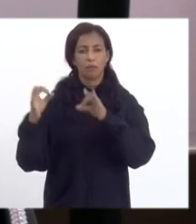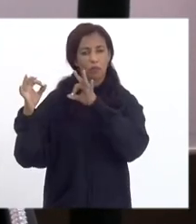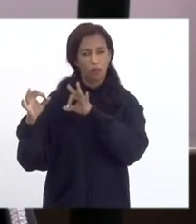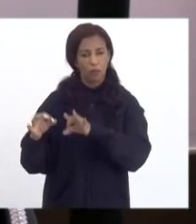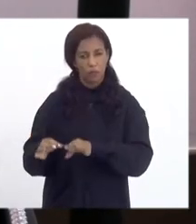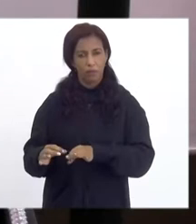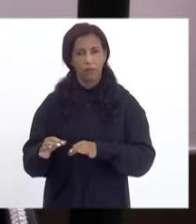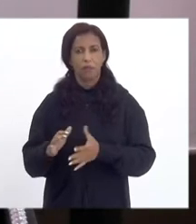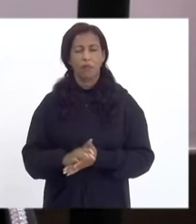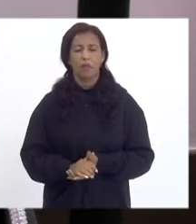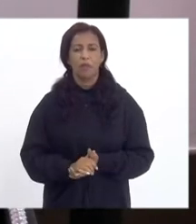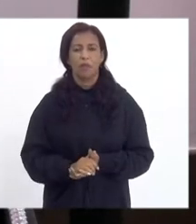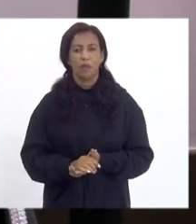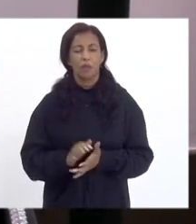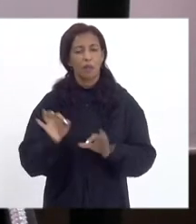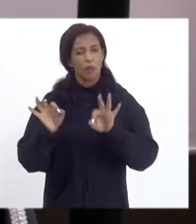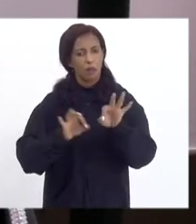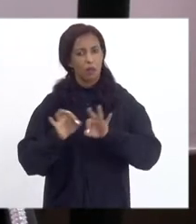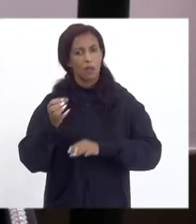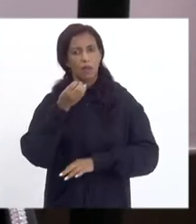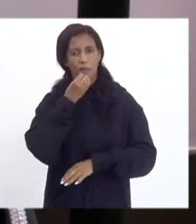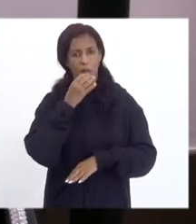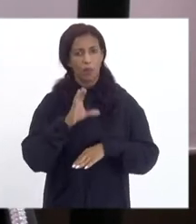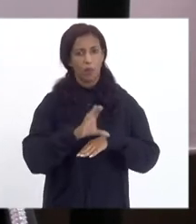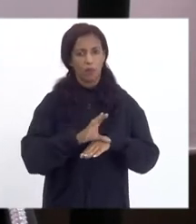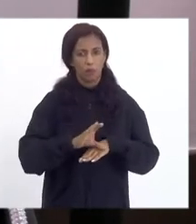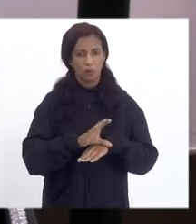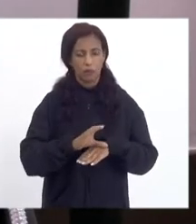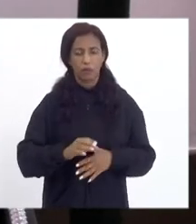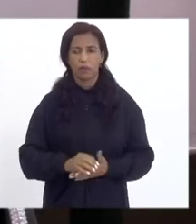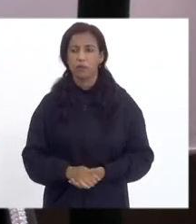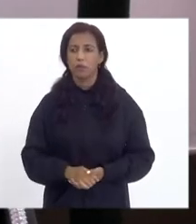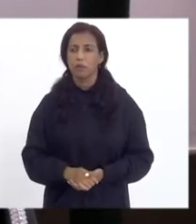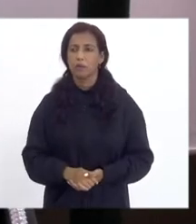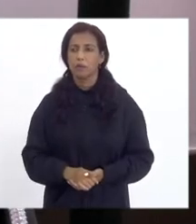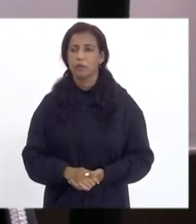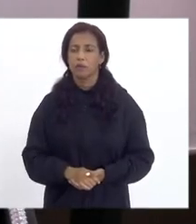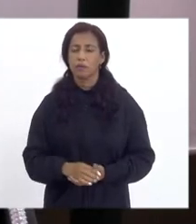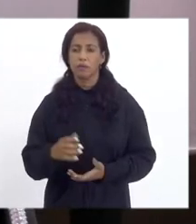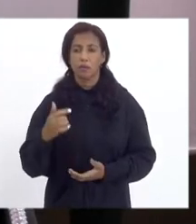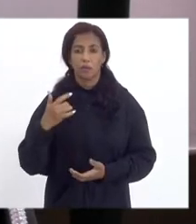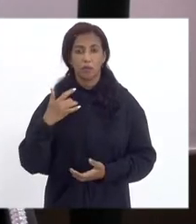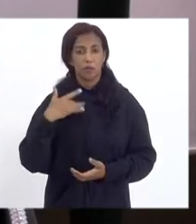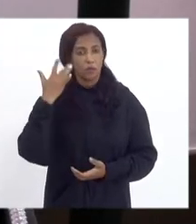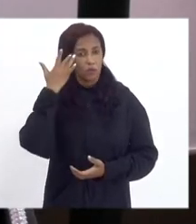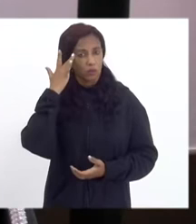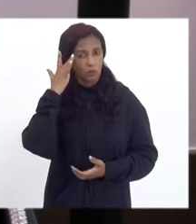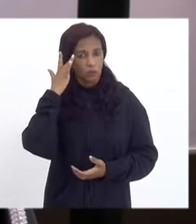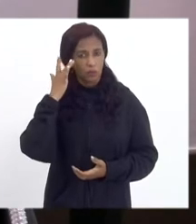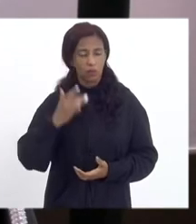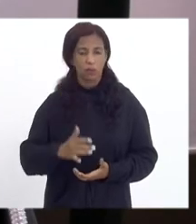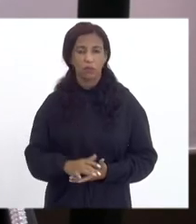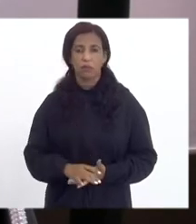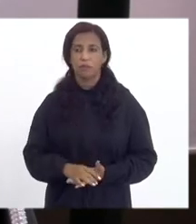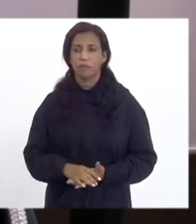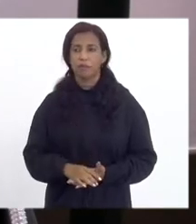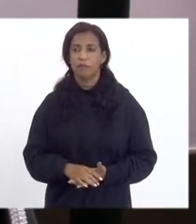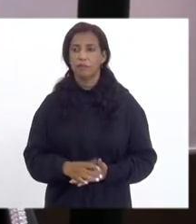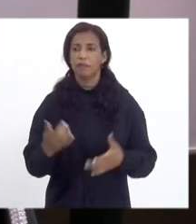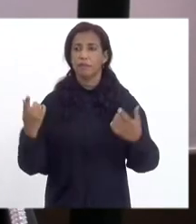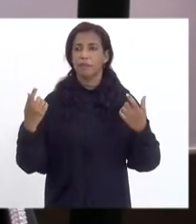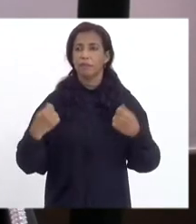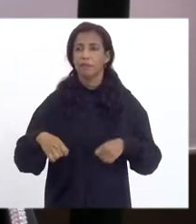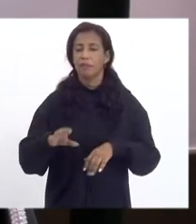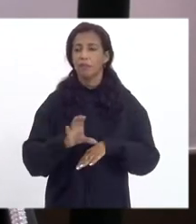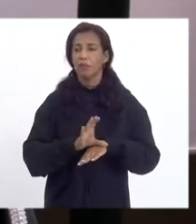corretamente, o projeto é bom, dá pela constitucionalidade. Eu só acho que deveria ser